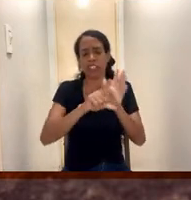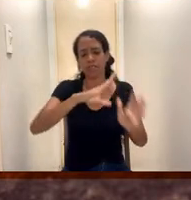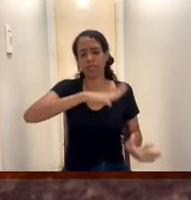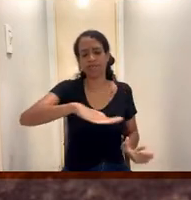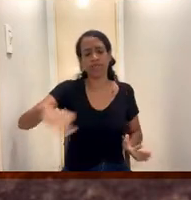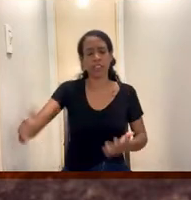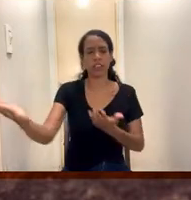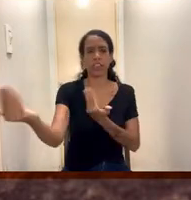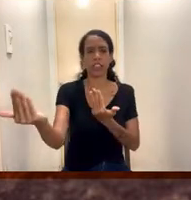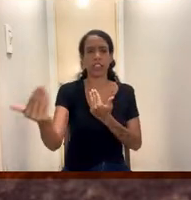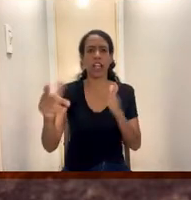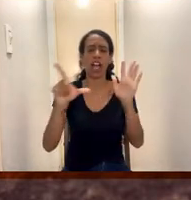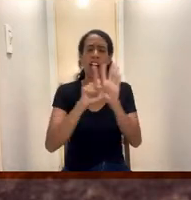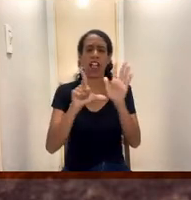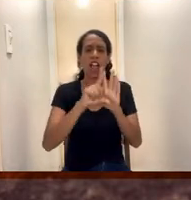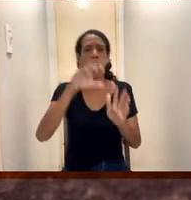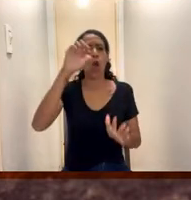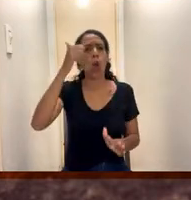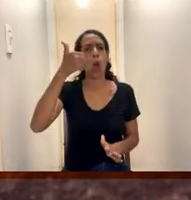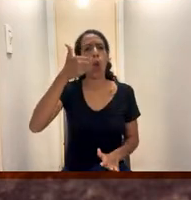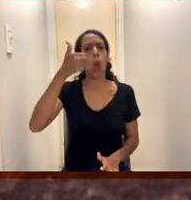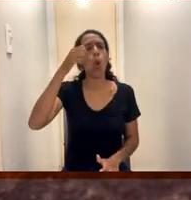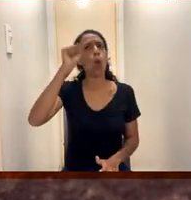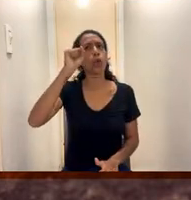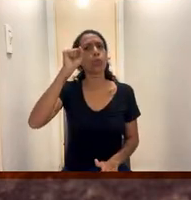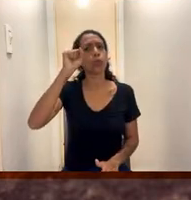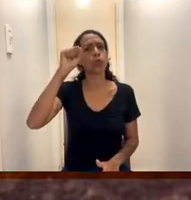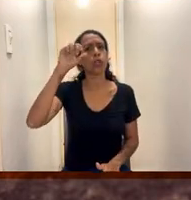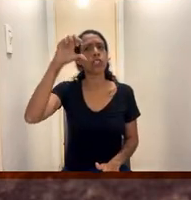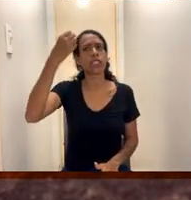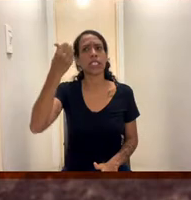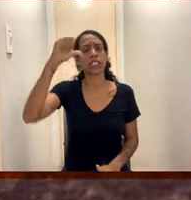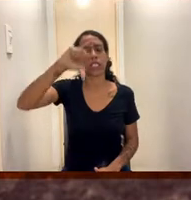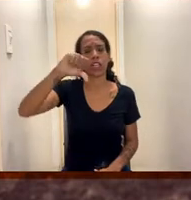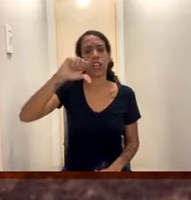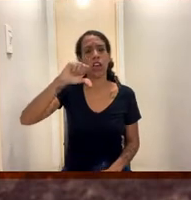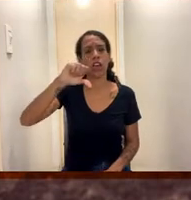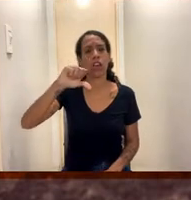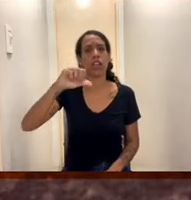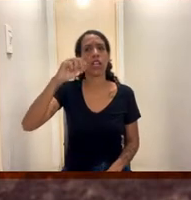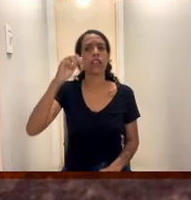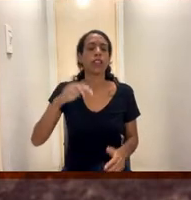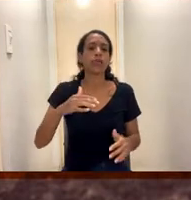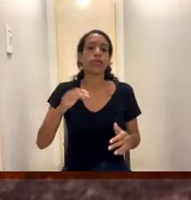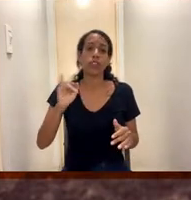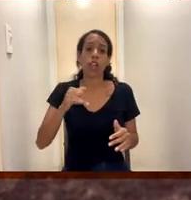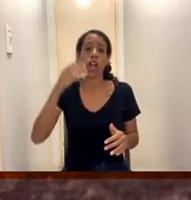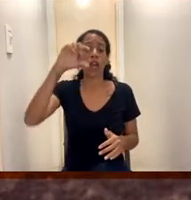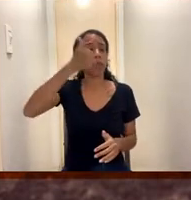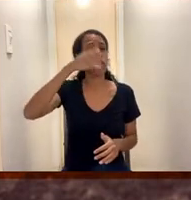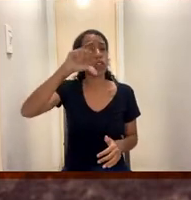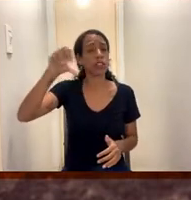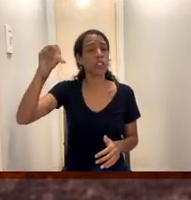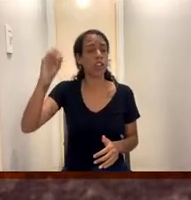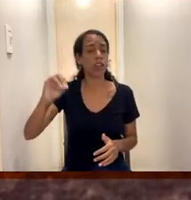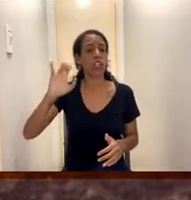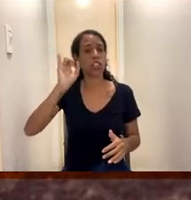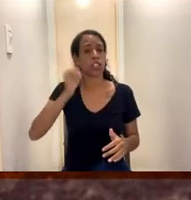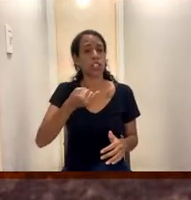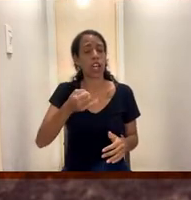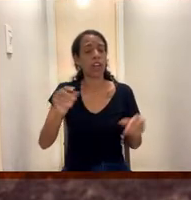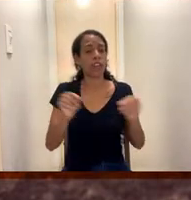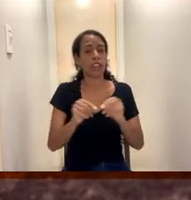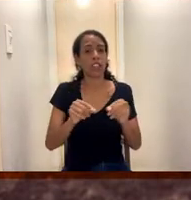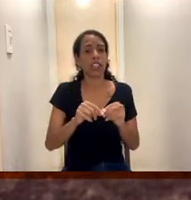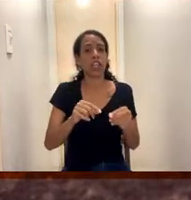pela Lei 8.069, de 13 de julho de 1990, nós estamos lançando a Resolução